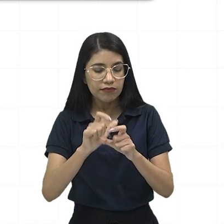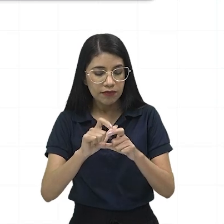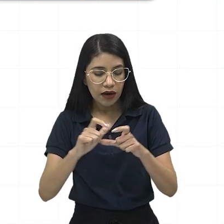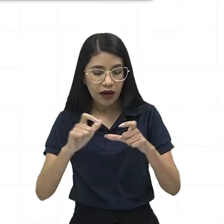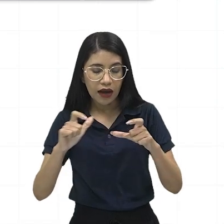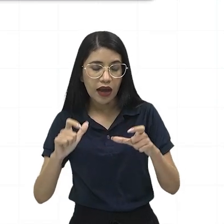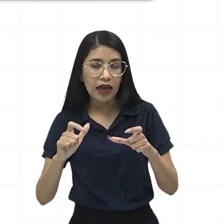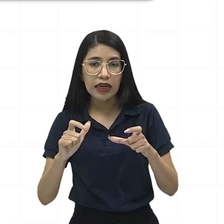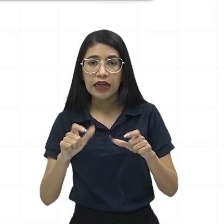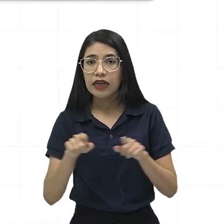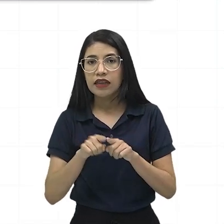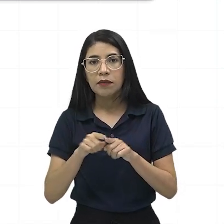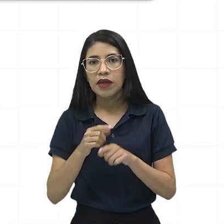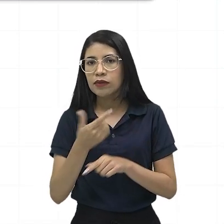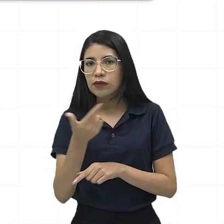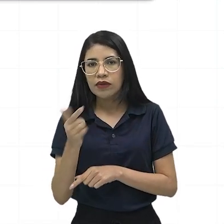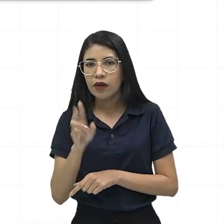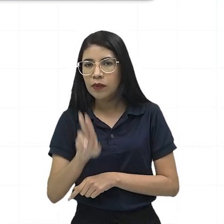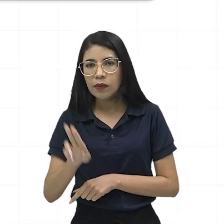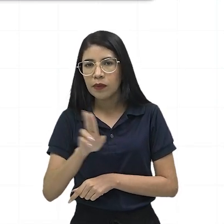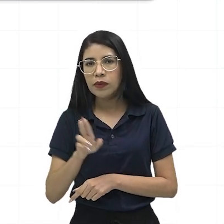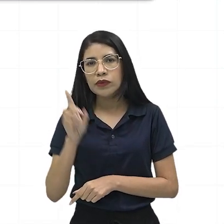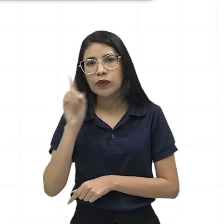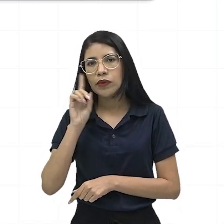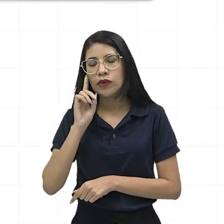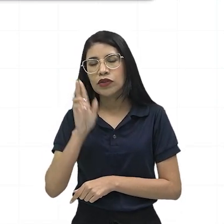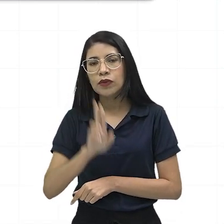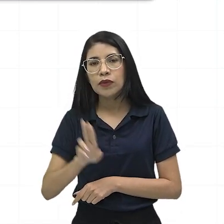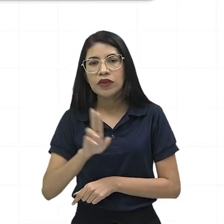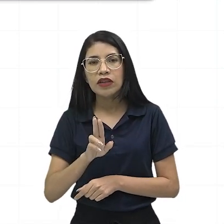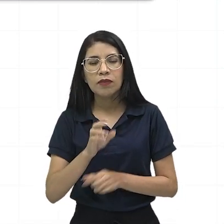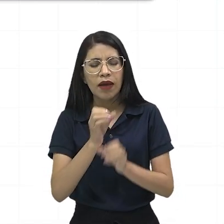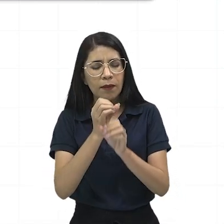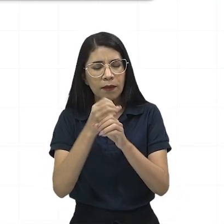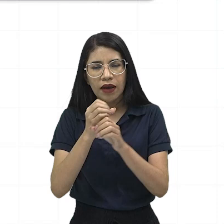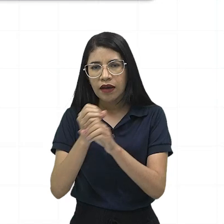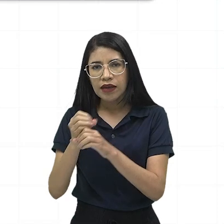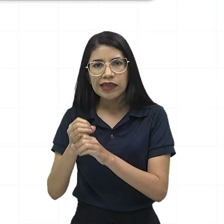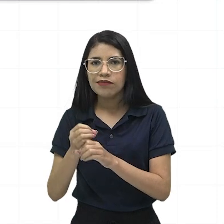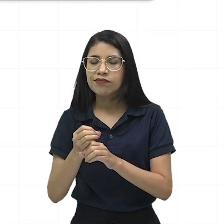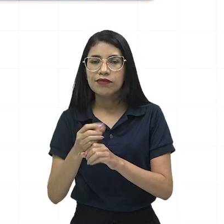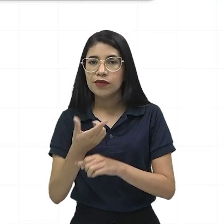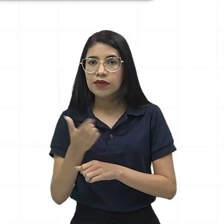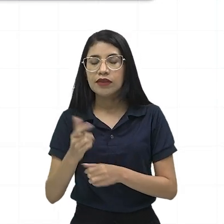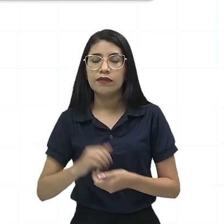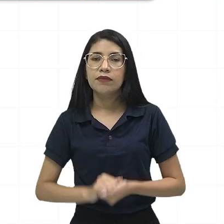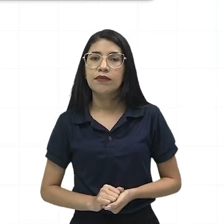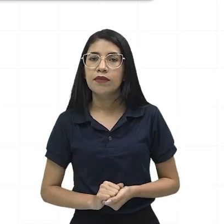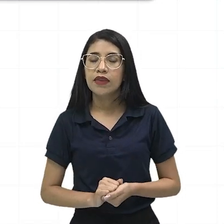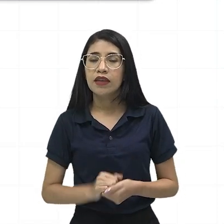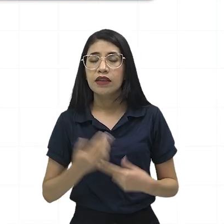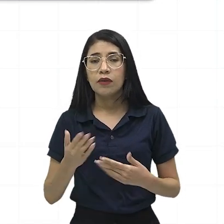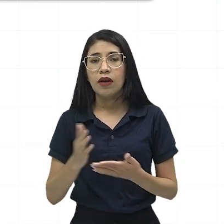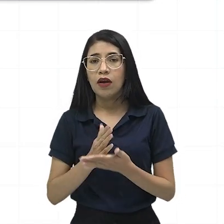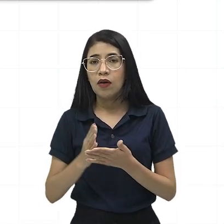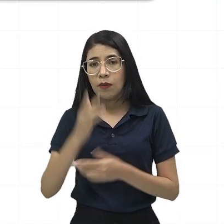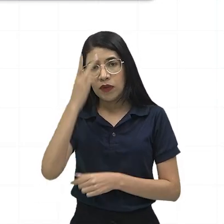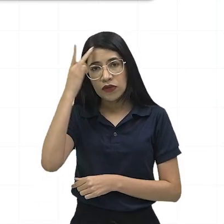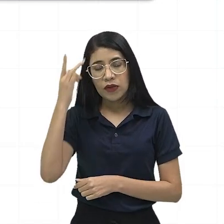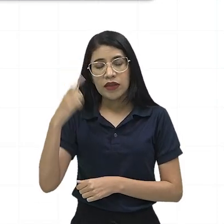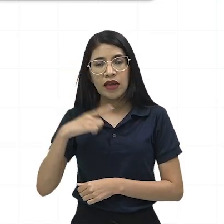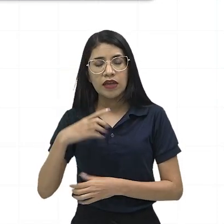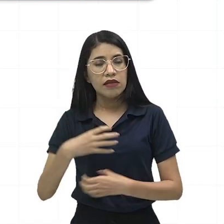ninguém sai por aí com o microscópio debaixo do braço, né, para ficar identificando. Então, muitas vezes a pessoa ela vai